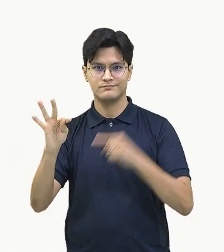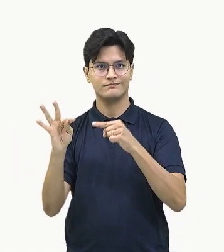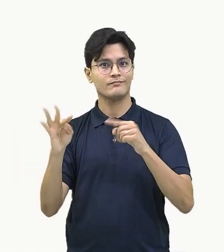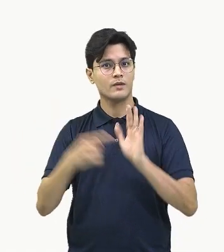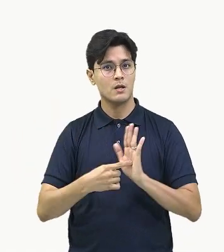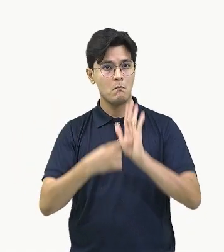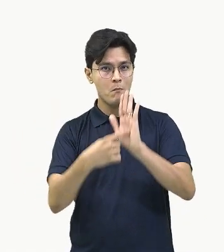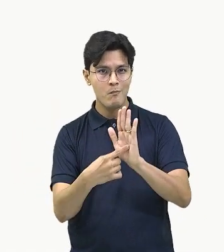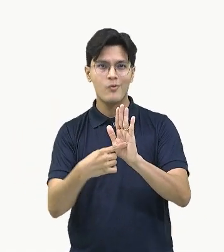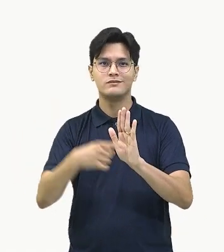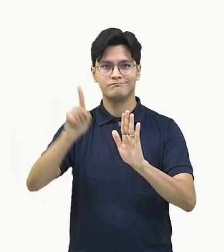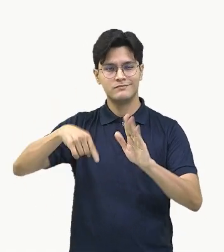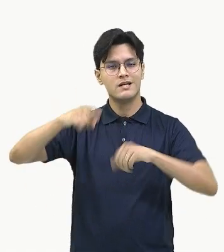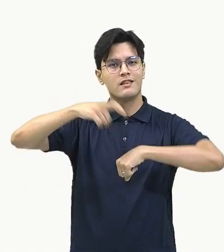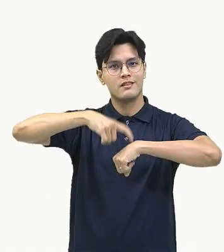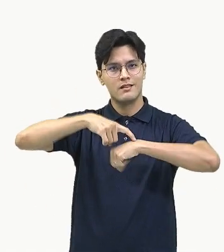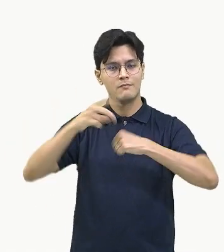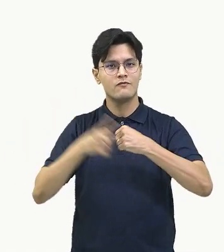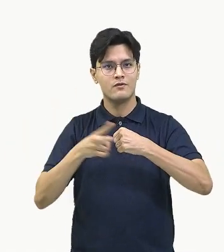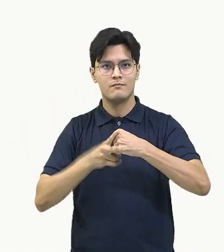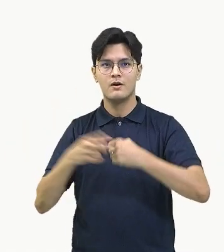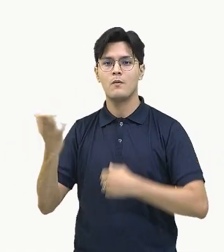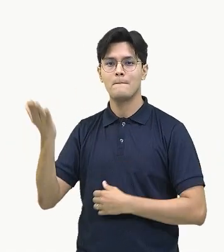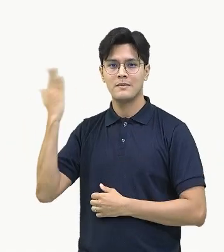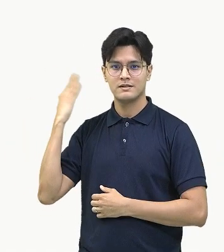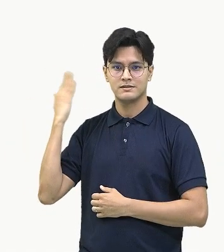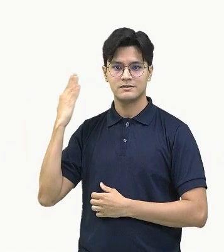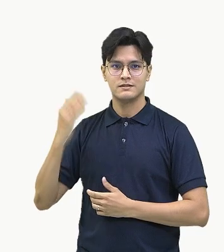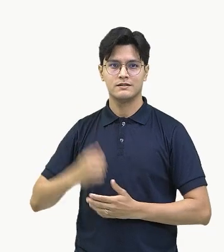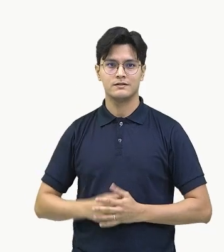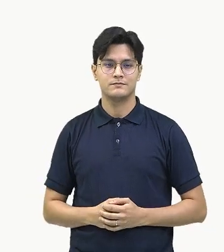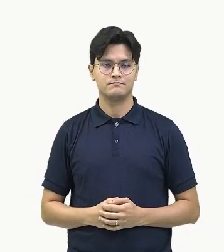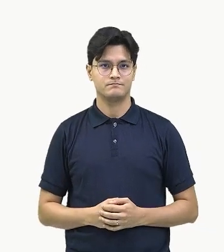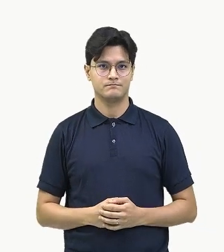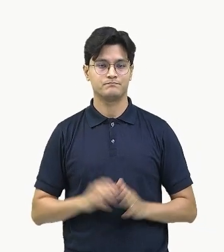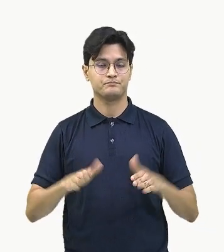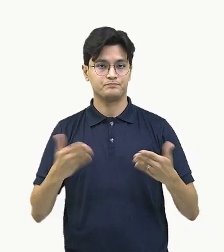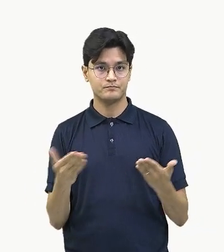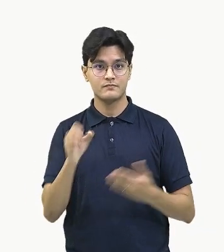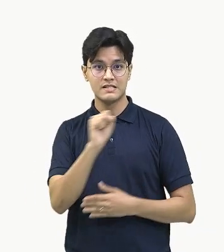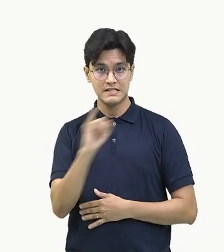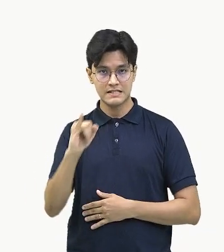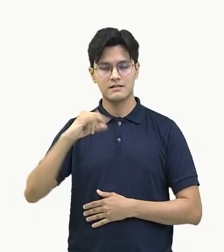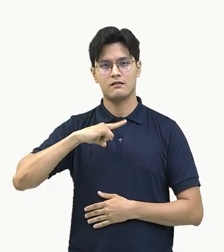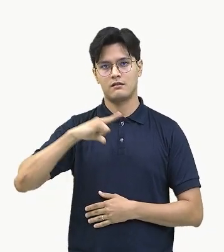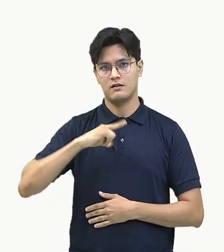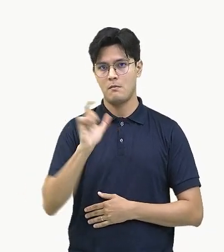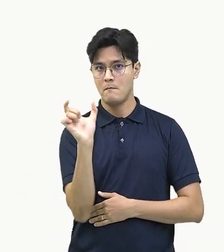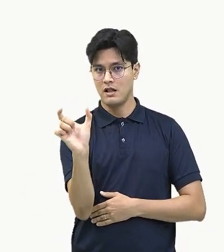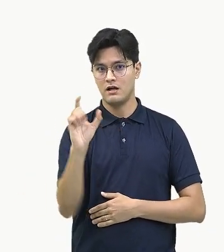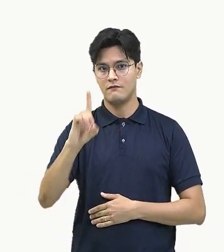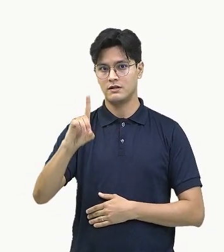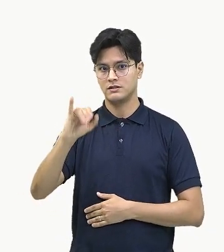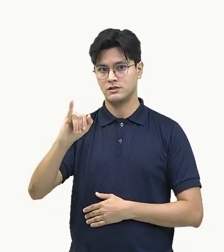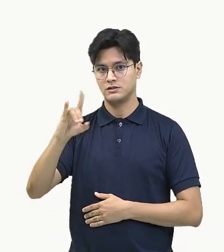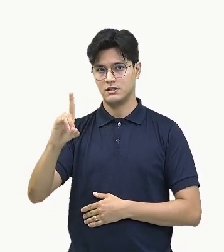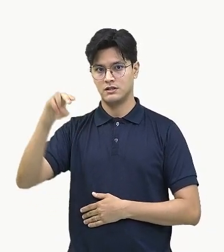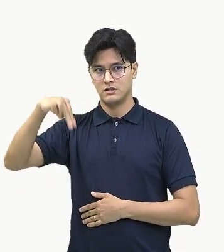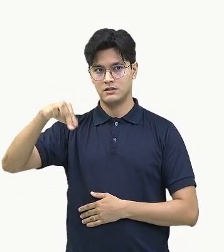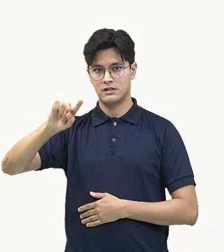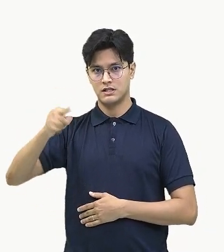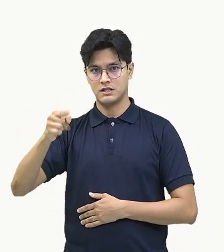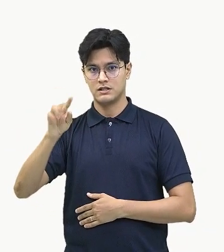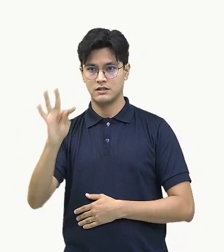Então, o auxiliar did já mostra que a frase está no passado. Por isso, o verbo principal volta